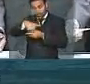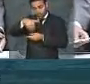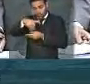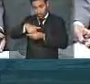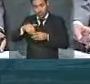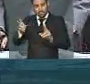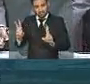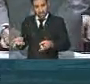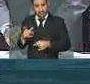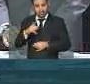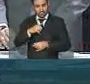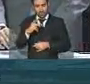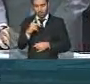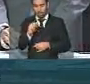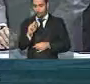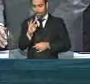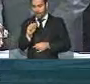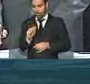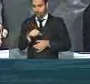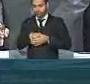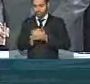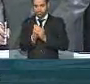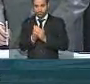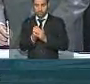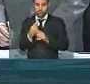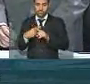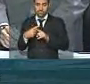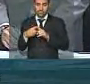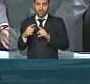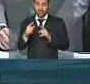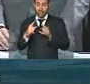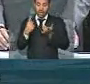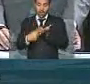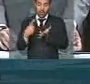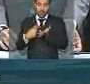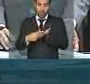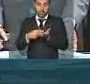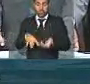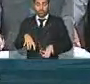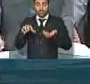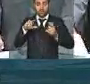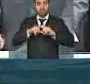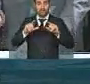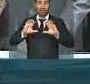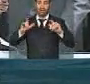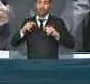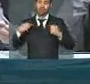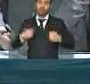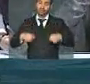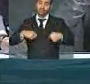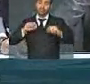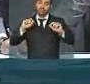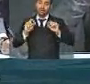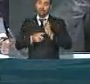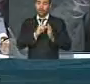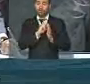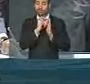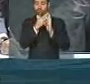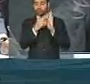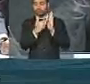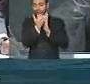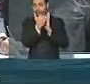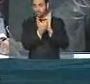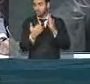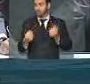apesar da pauta trancada em função desse acordo do Congresso Nacional, mas é evidente que tem que preencher a preliminar de que há um